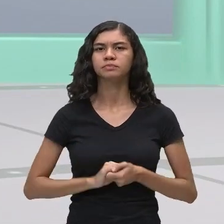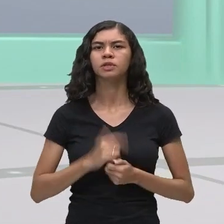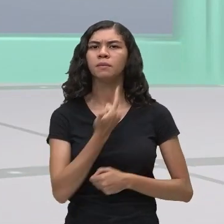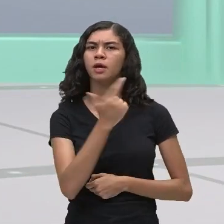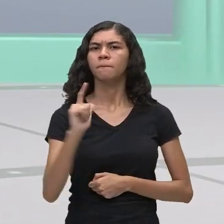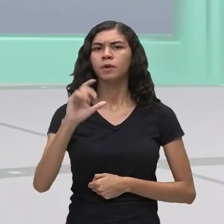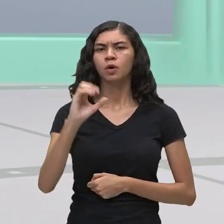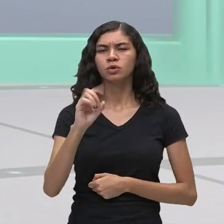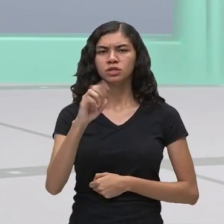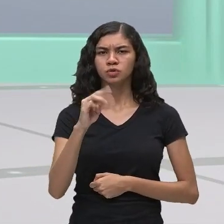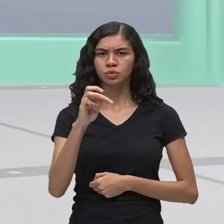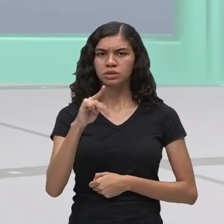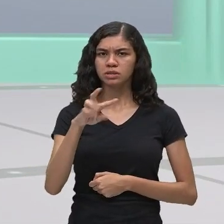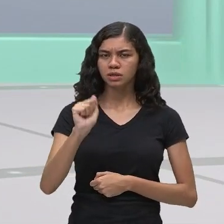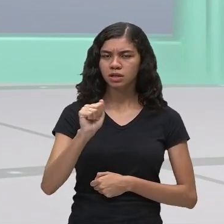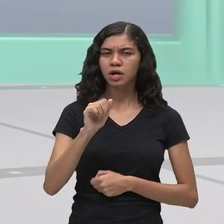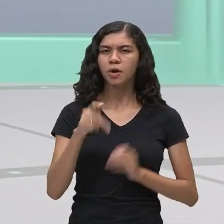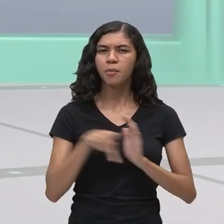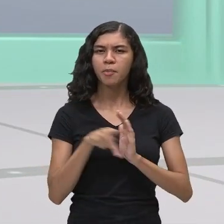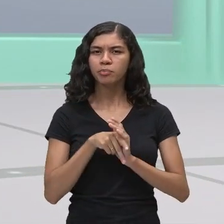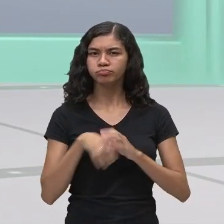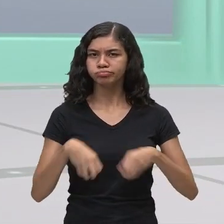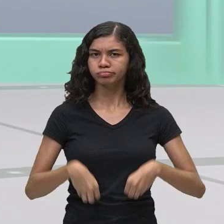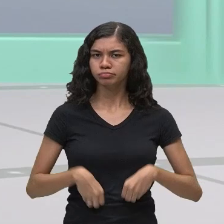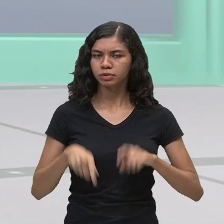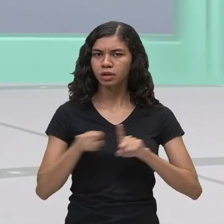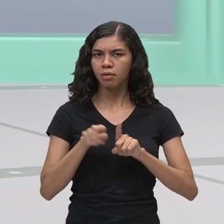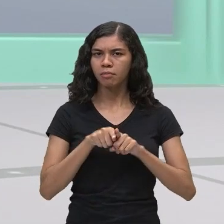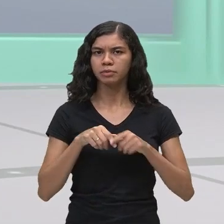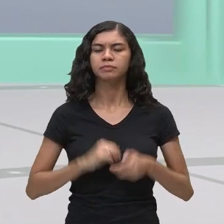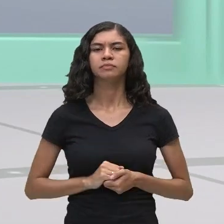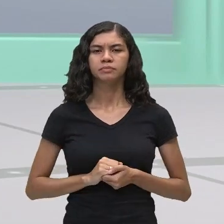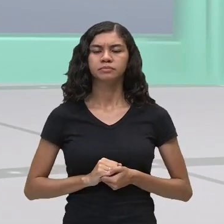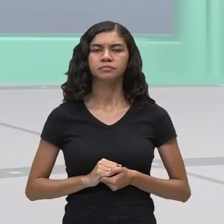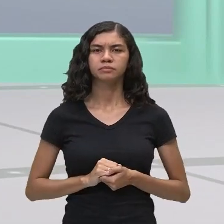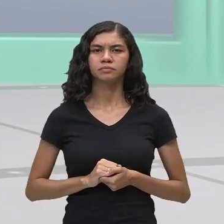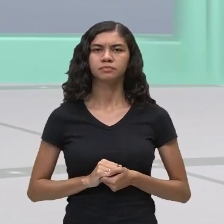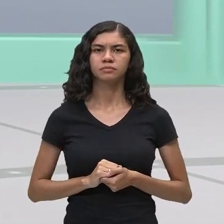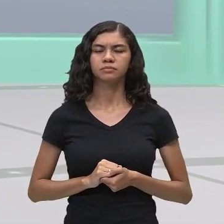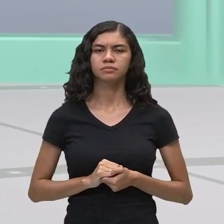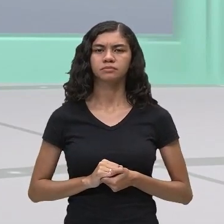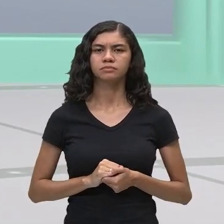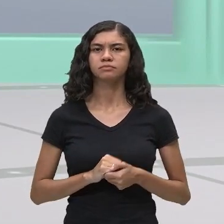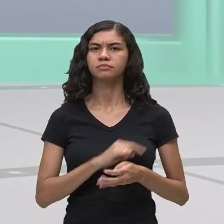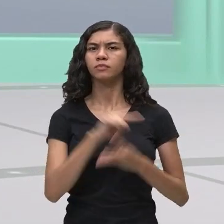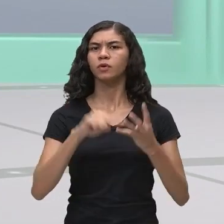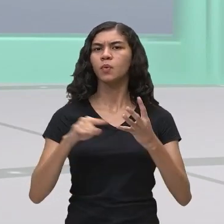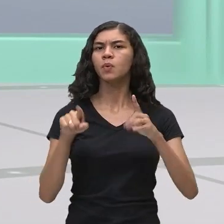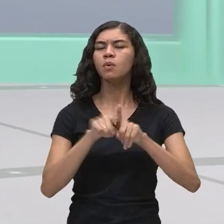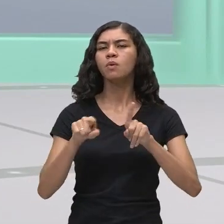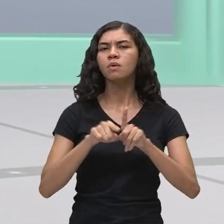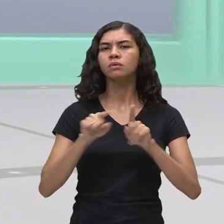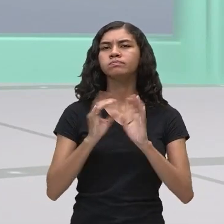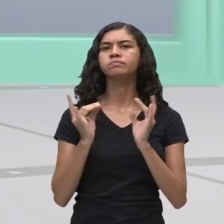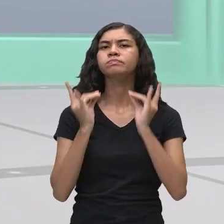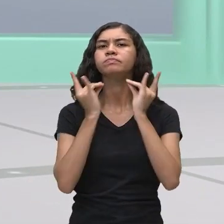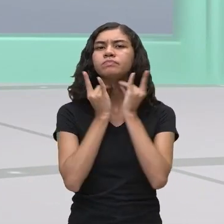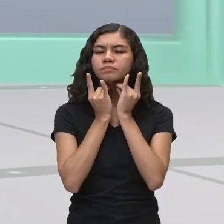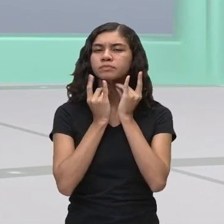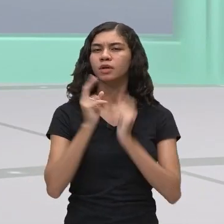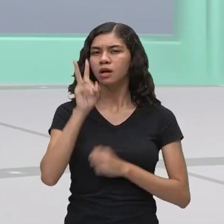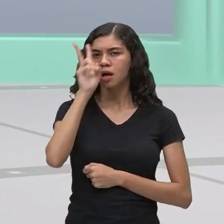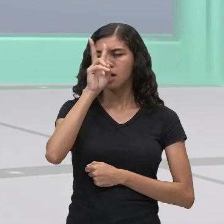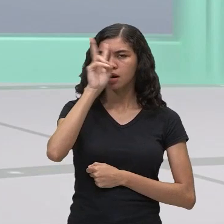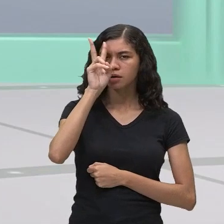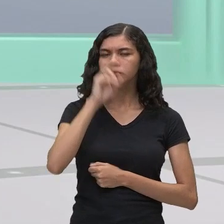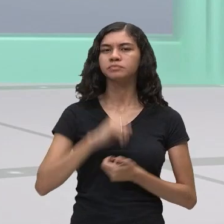com a contração do útero. Falamos também sobre a tireoide. A tireoide, que é uma das